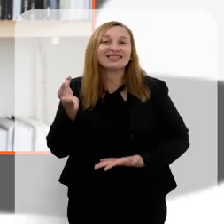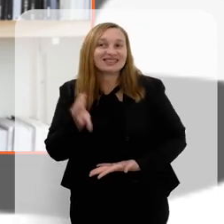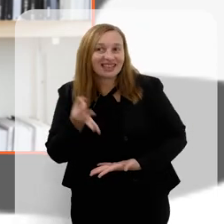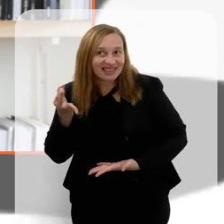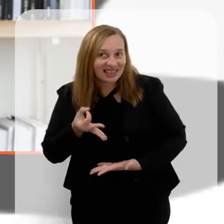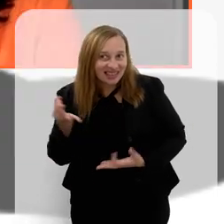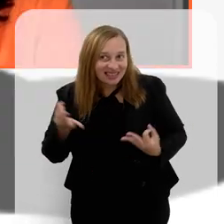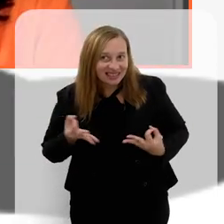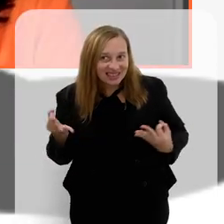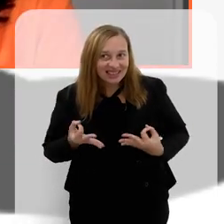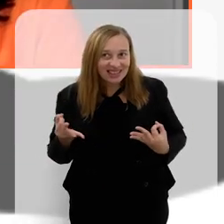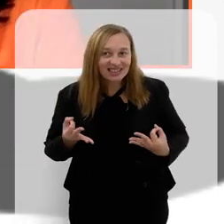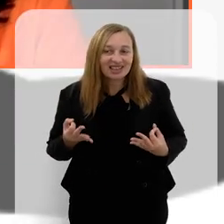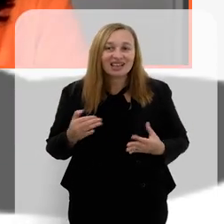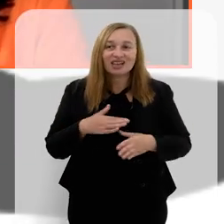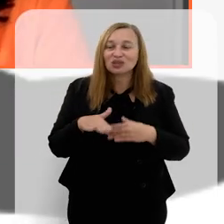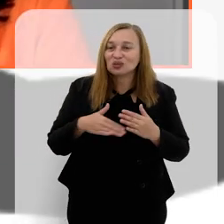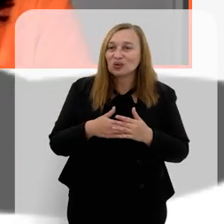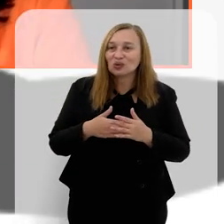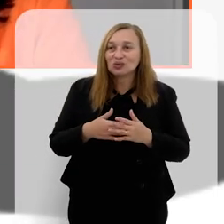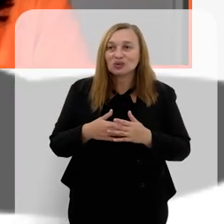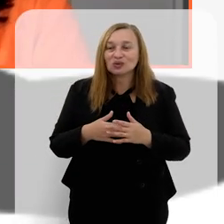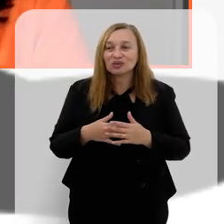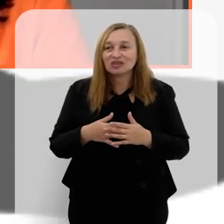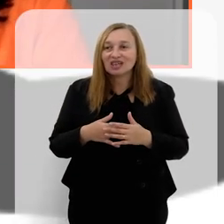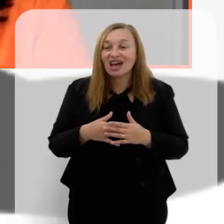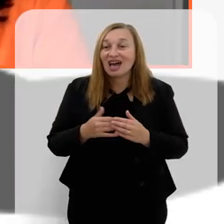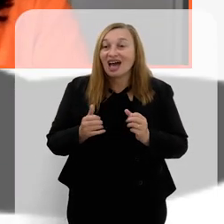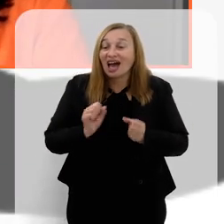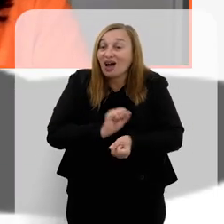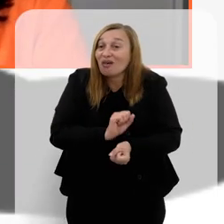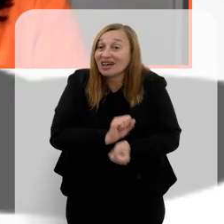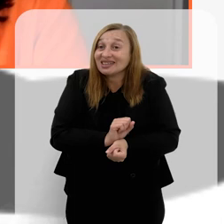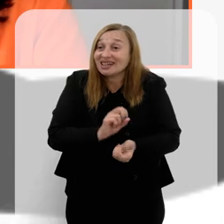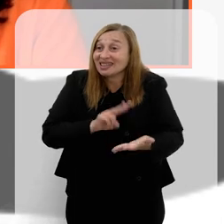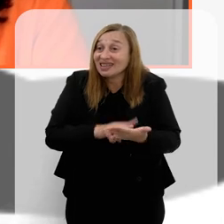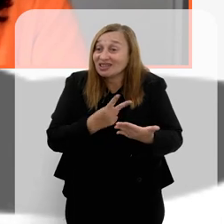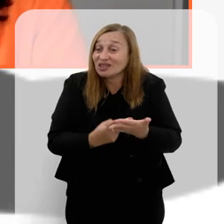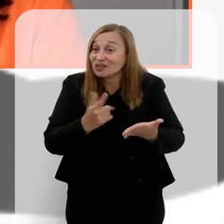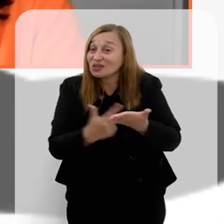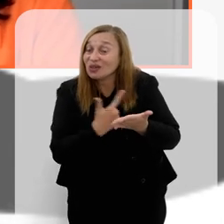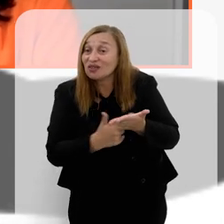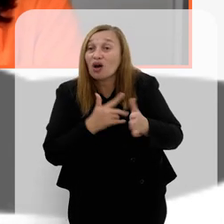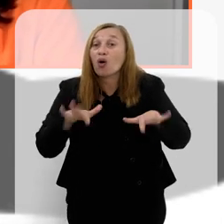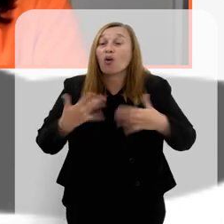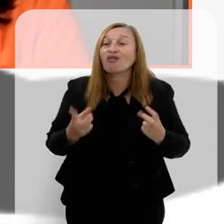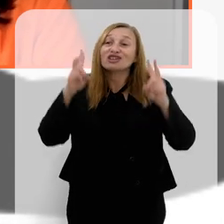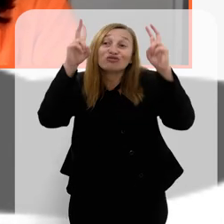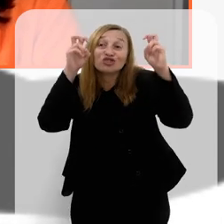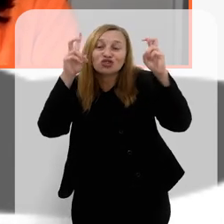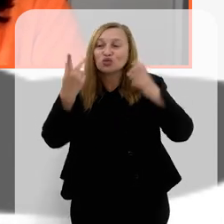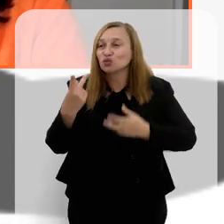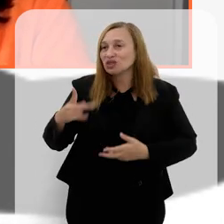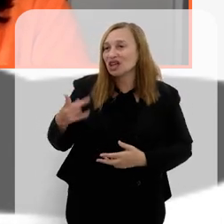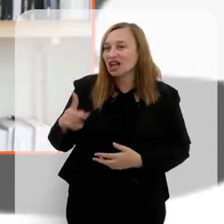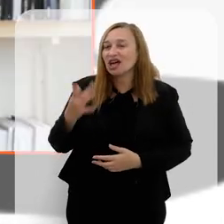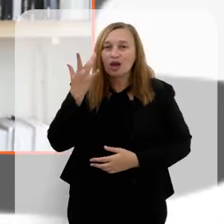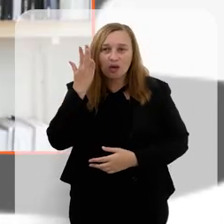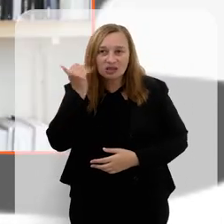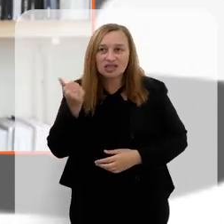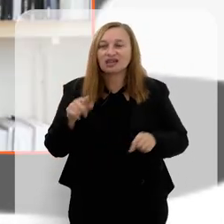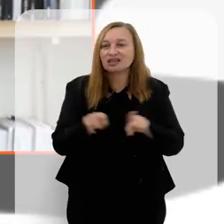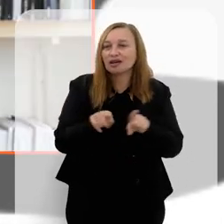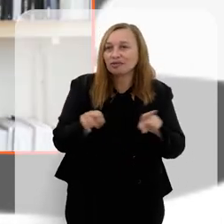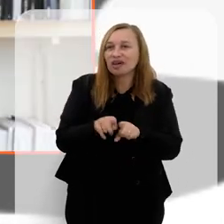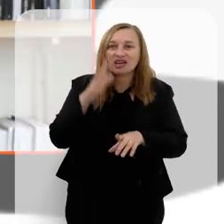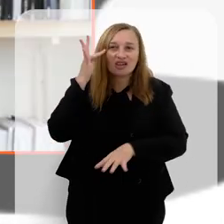tenho certeza que tá todo mundo aqui já doido querendo pegar o teu livro. Qual vai ser o título dele? Porque eu sei que